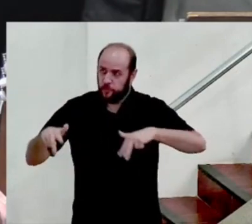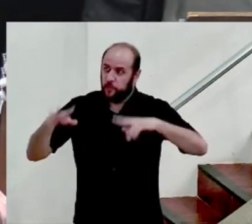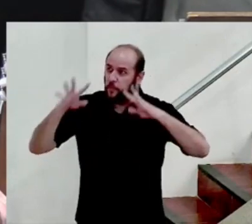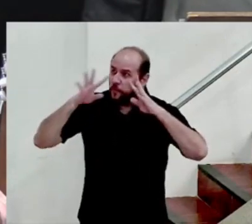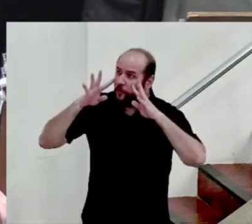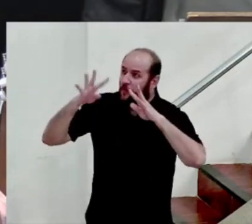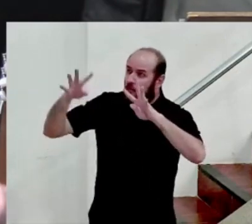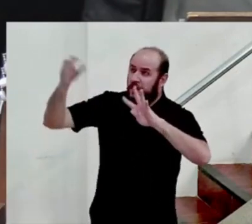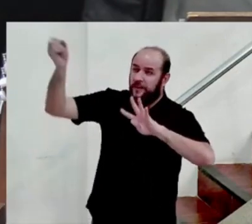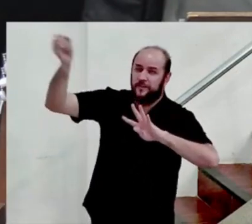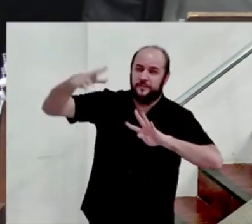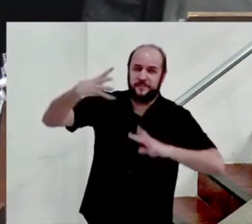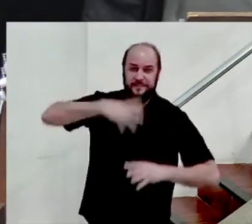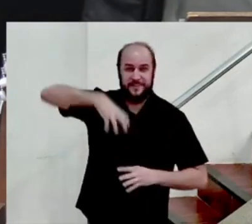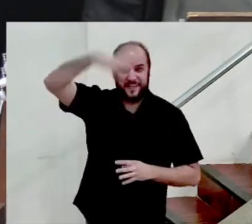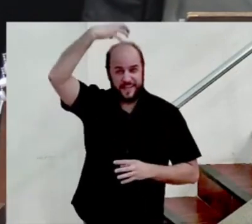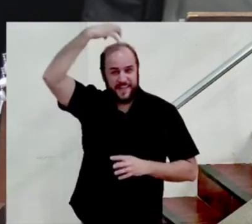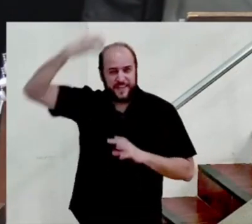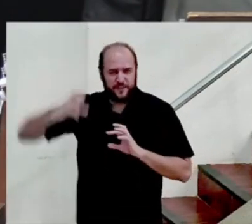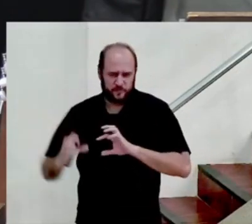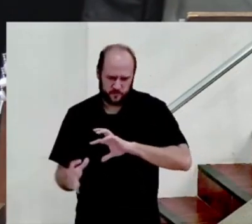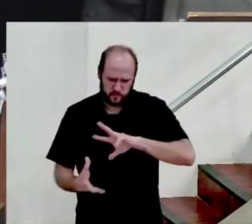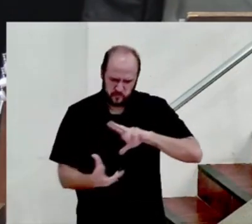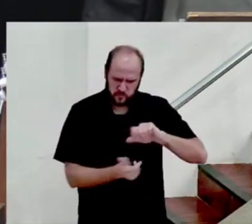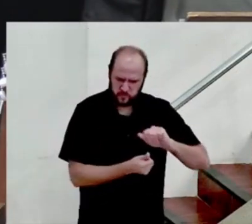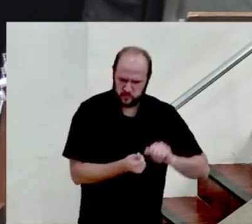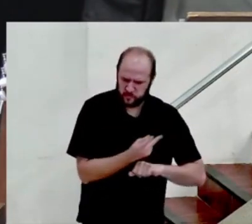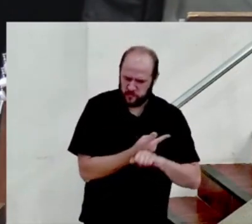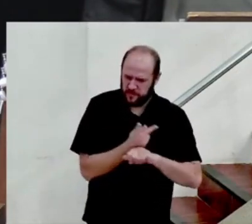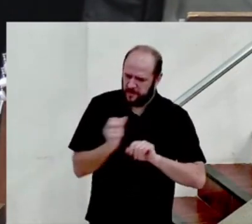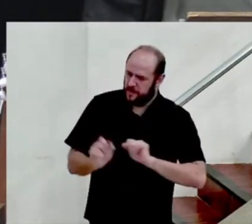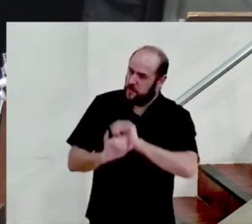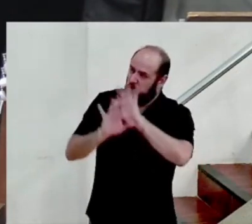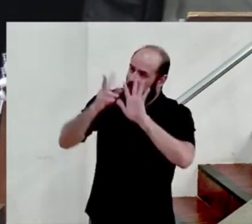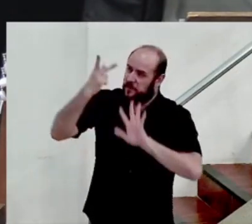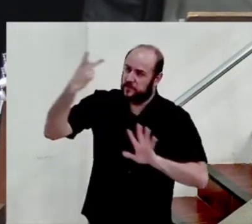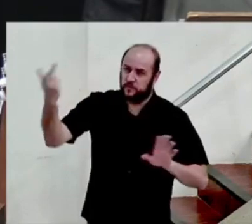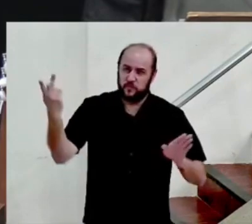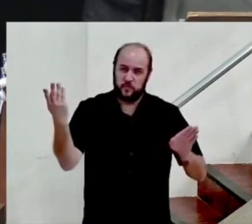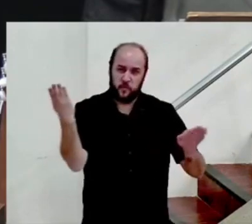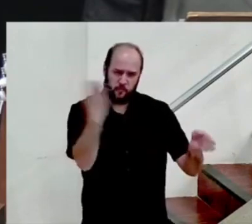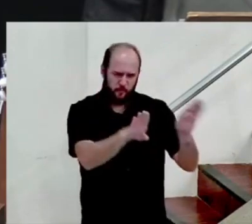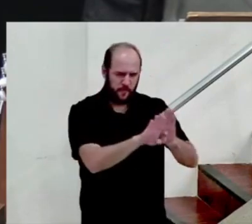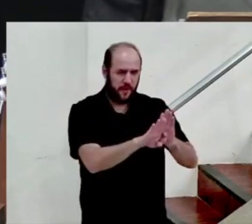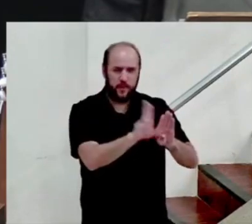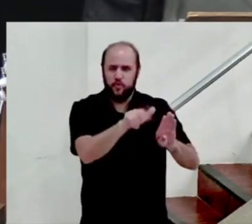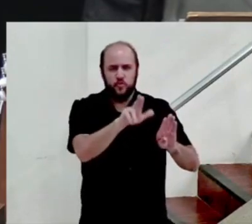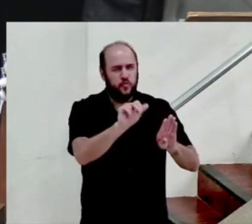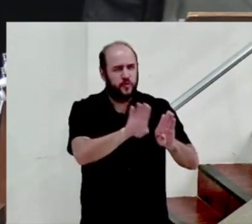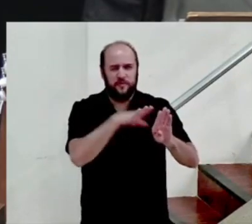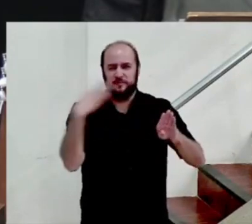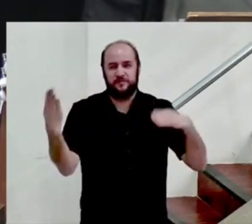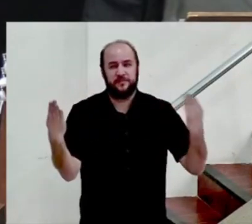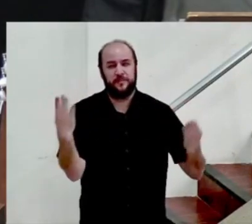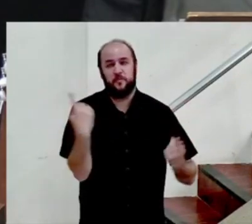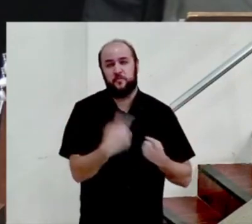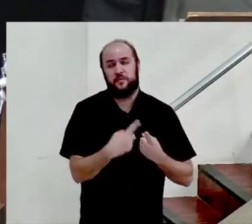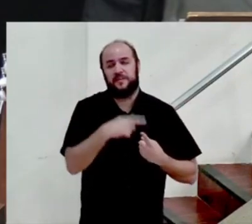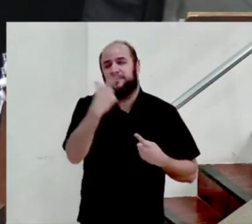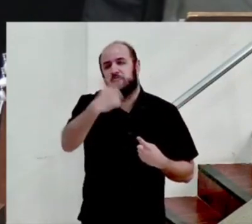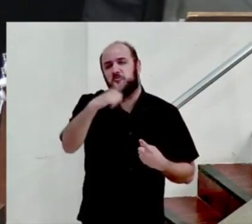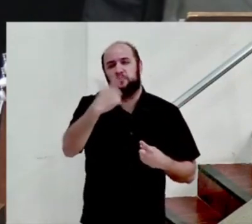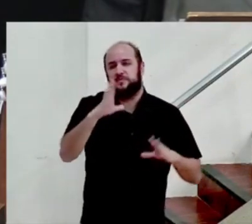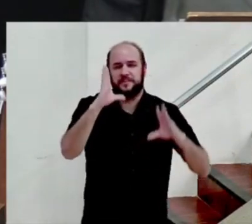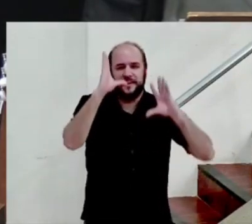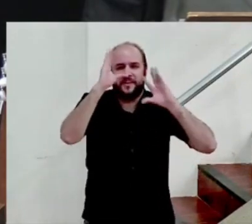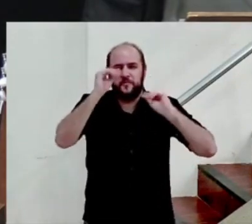reis da terra lhe trazem a sua glória. As suas portas nunca jamais se fecharão de dia, porque nela não haverá noite, e lhe